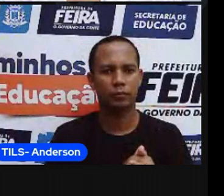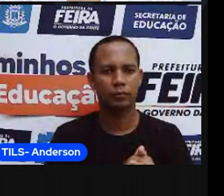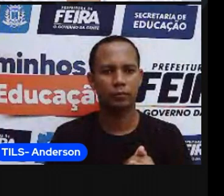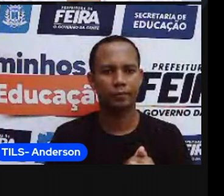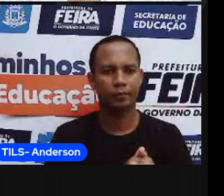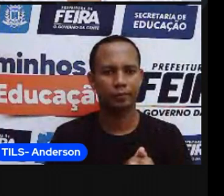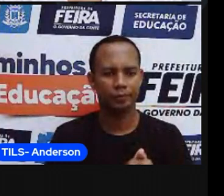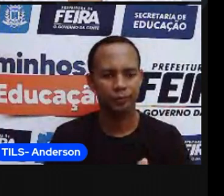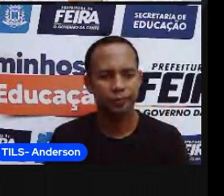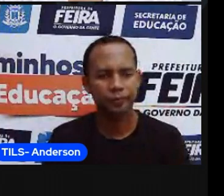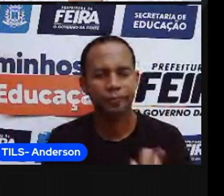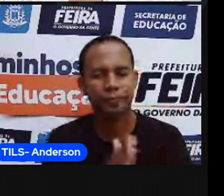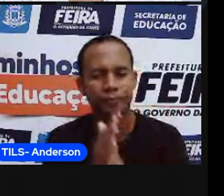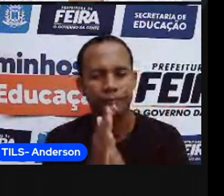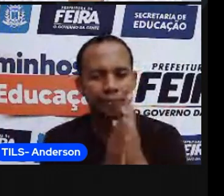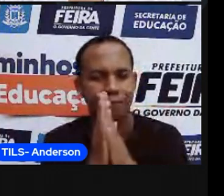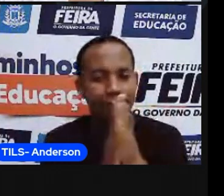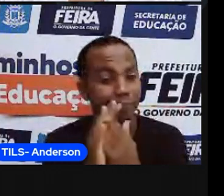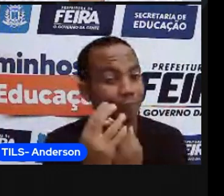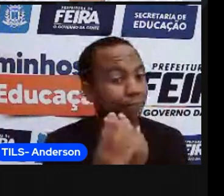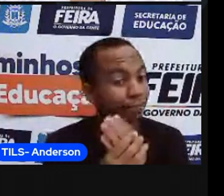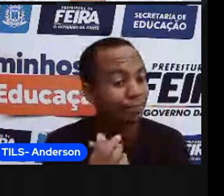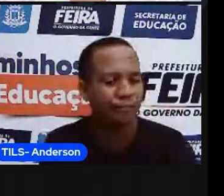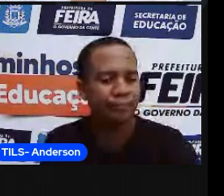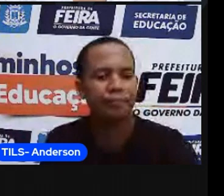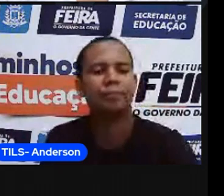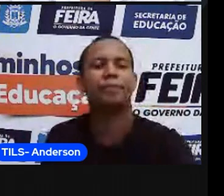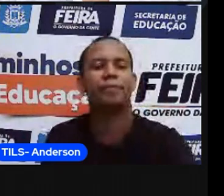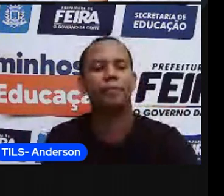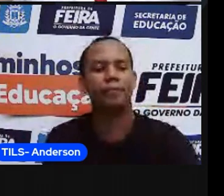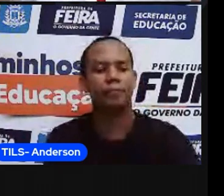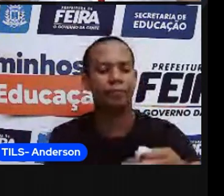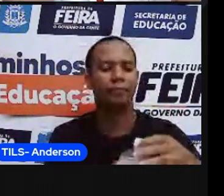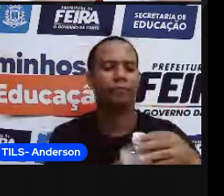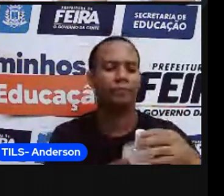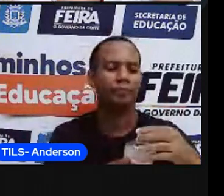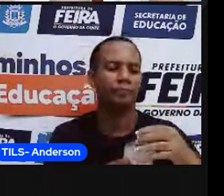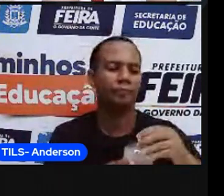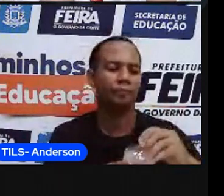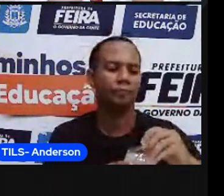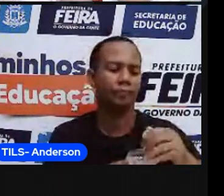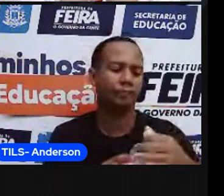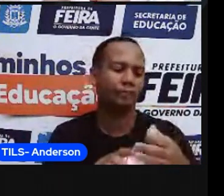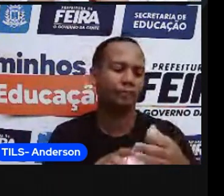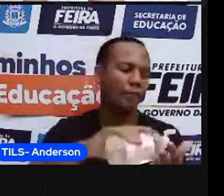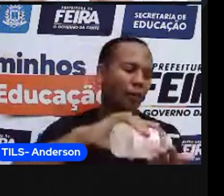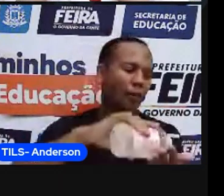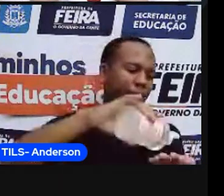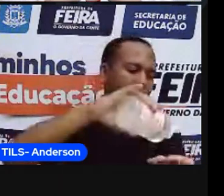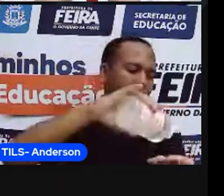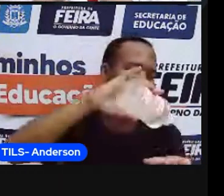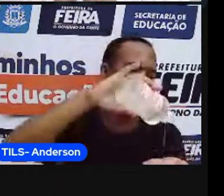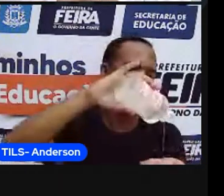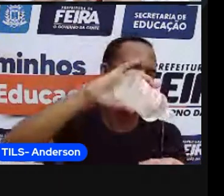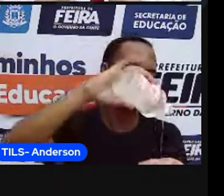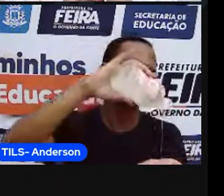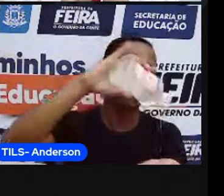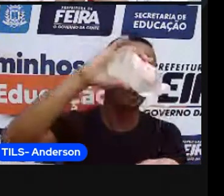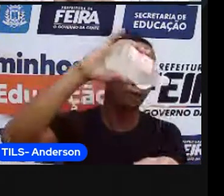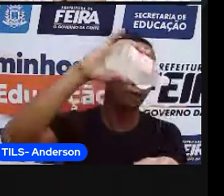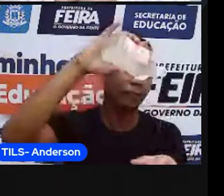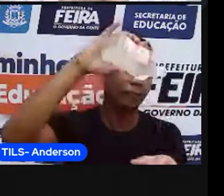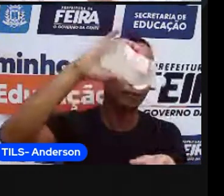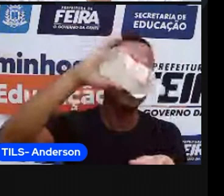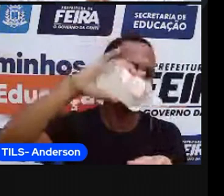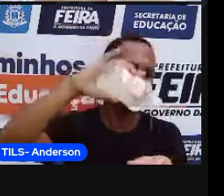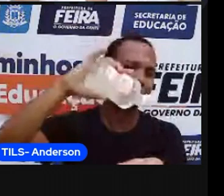Bom, o nosso recadinho. Qual é o nosso recadinho? Lava uma mão, lava outra,